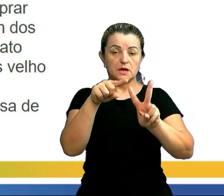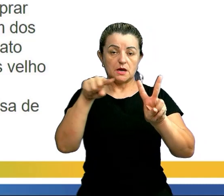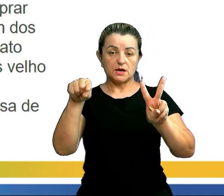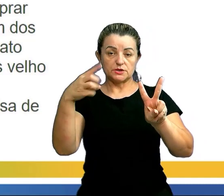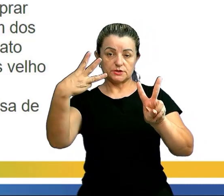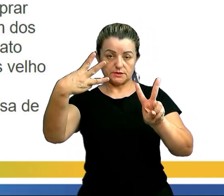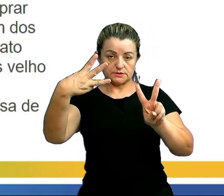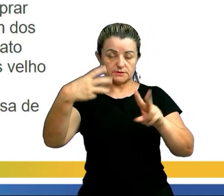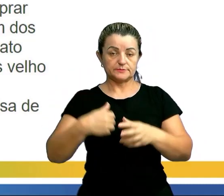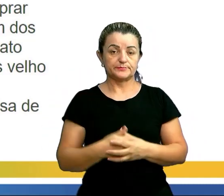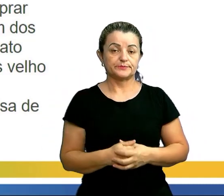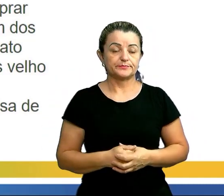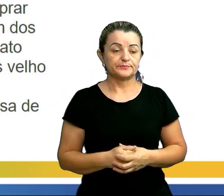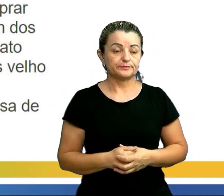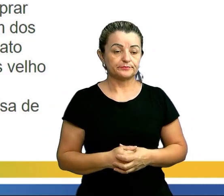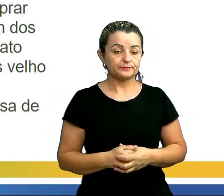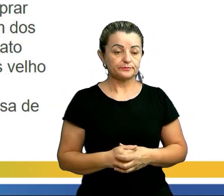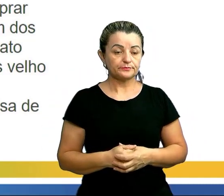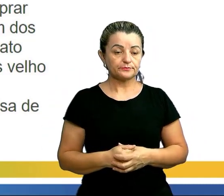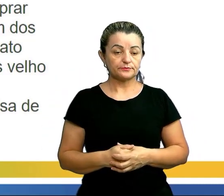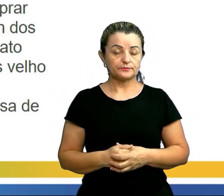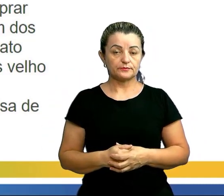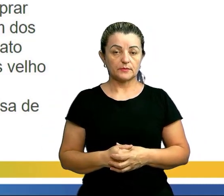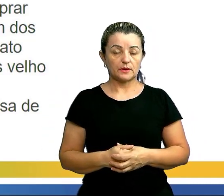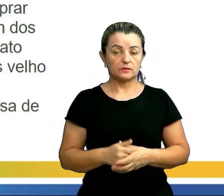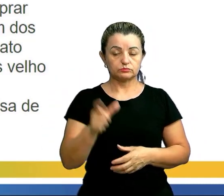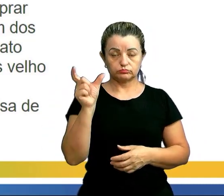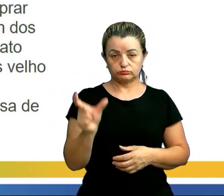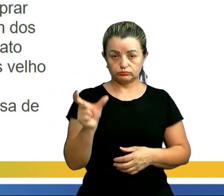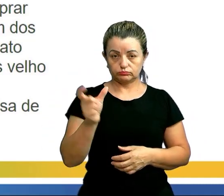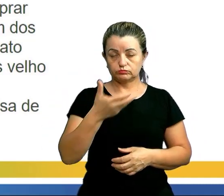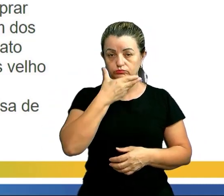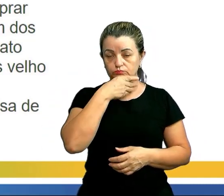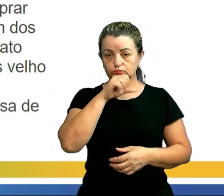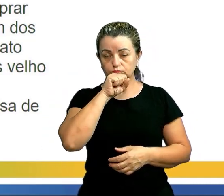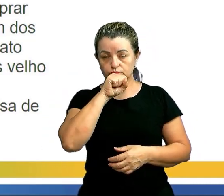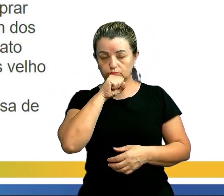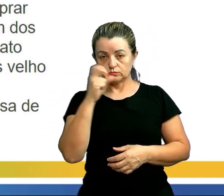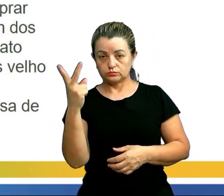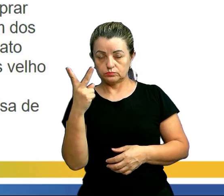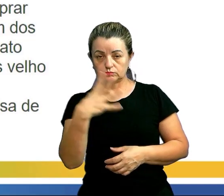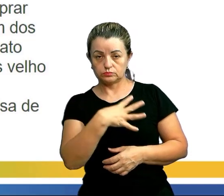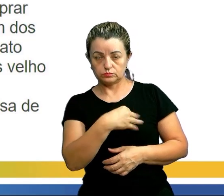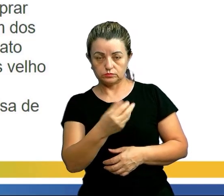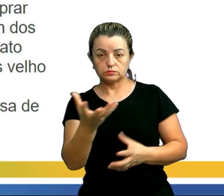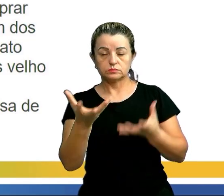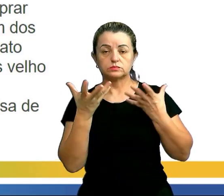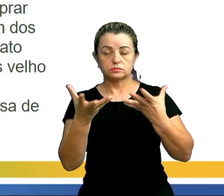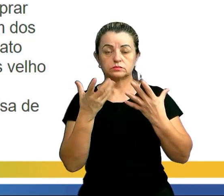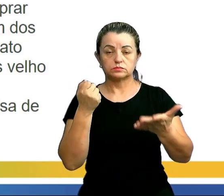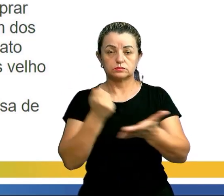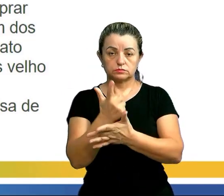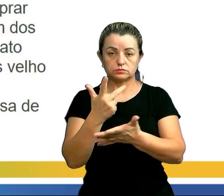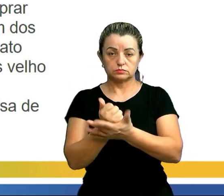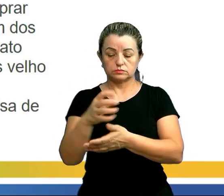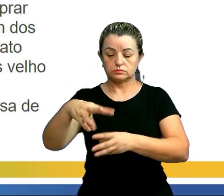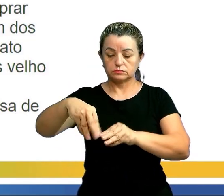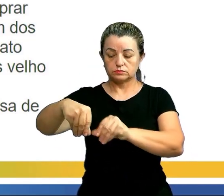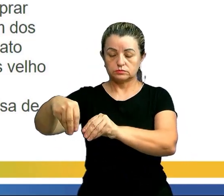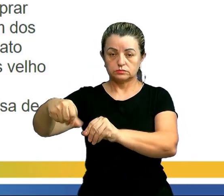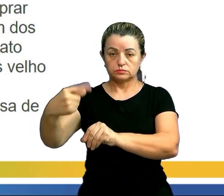2, que é justamente a área do triângulo equilátero, tá? Substitui o L por 2, multiplica e divide. Então vai me dar